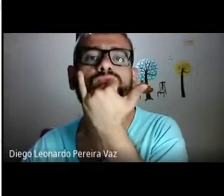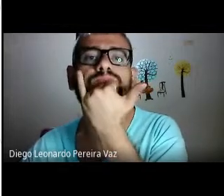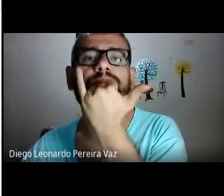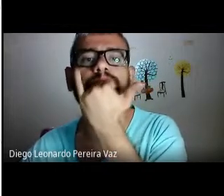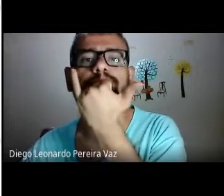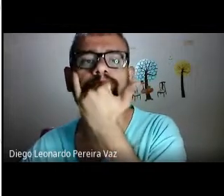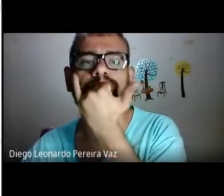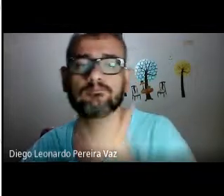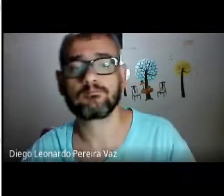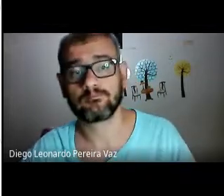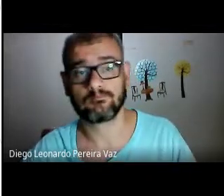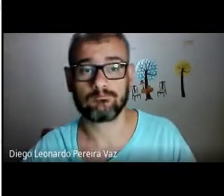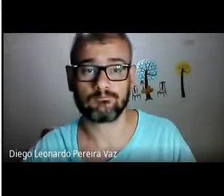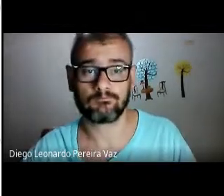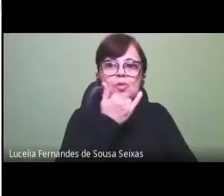Desculpa.